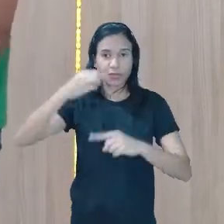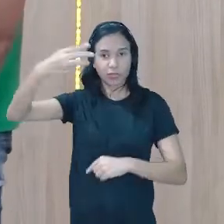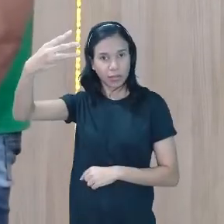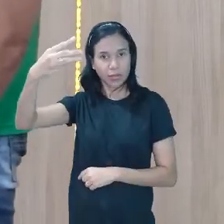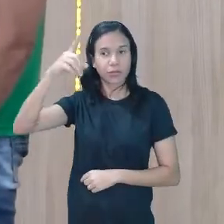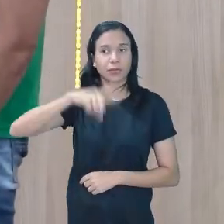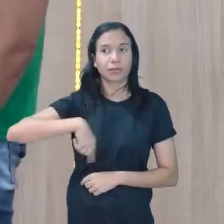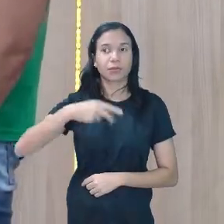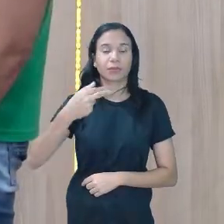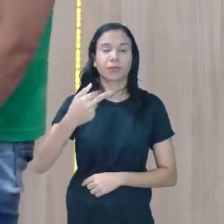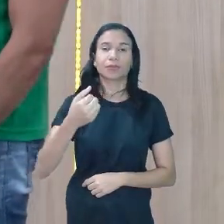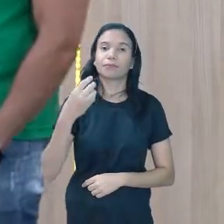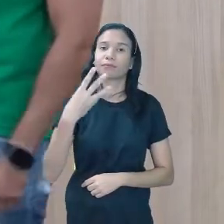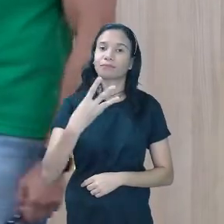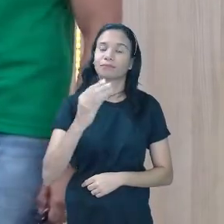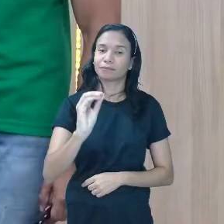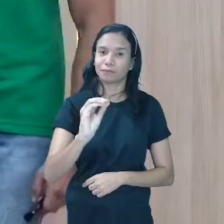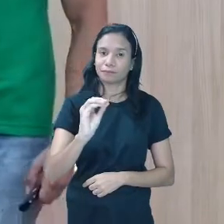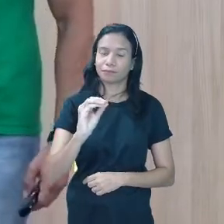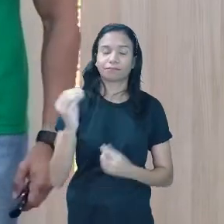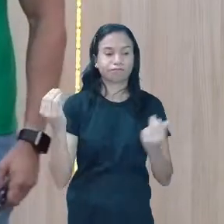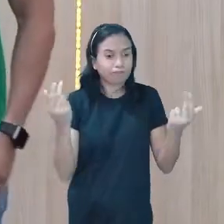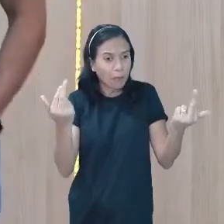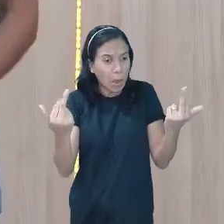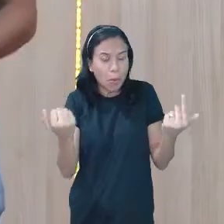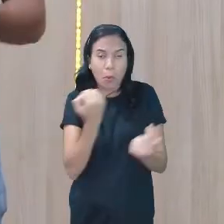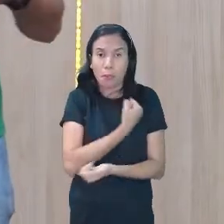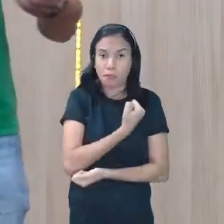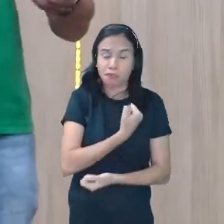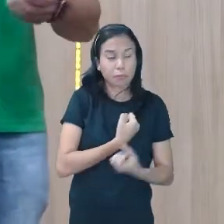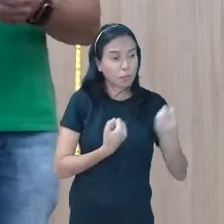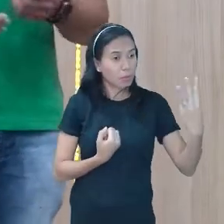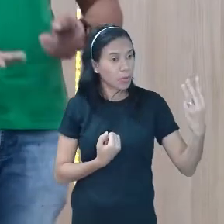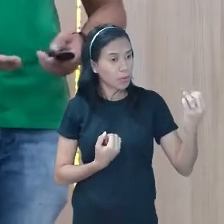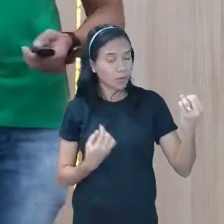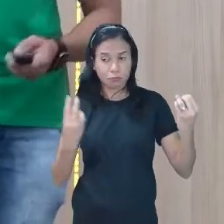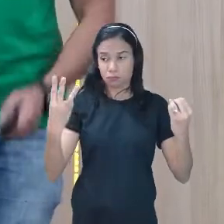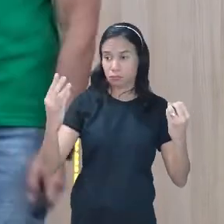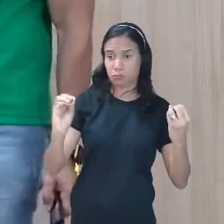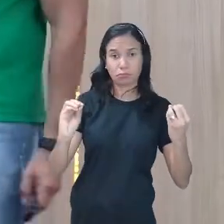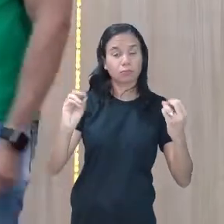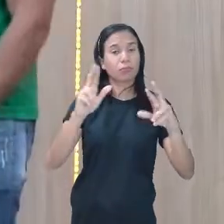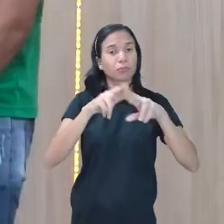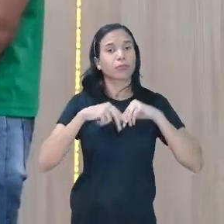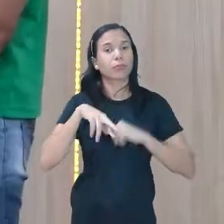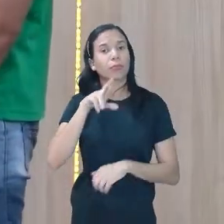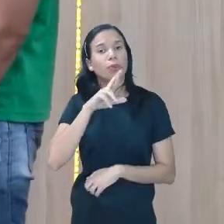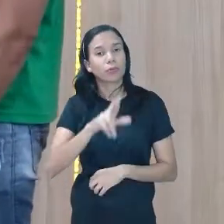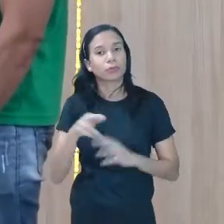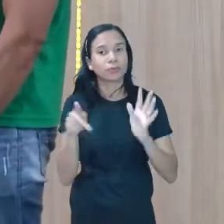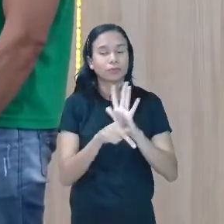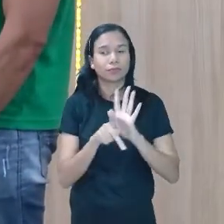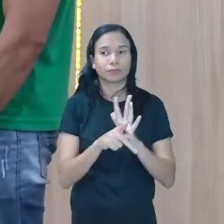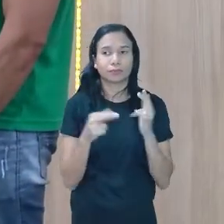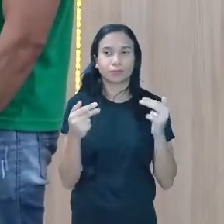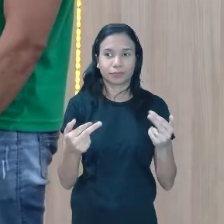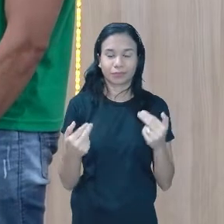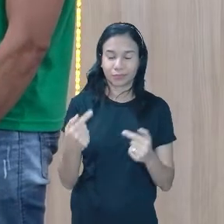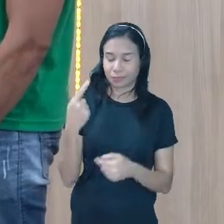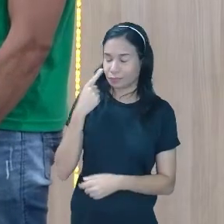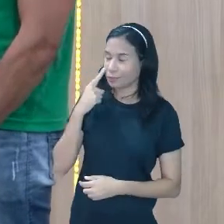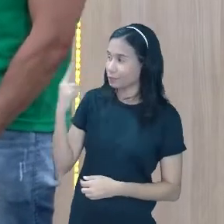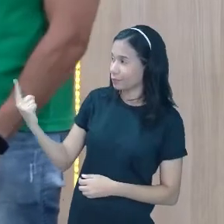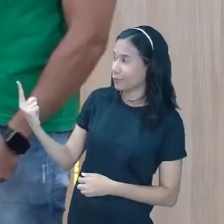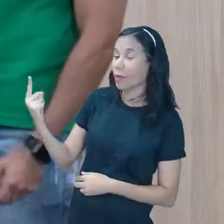10 vezes 3, que também deu quanto? 30. Então, como o resultado desse produto aí deu o mesmo